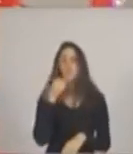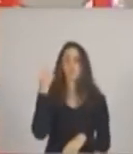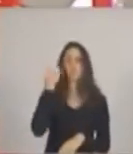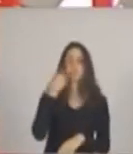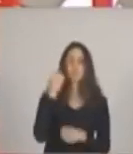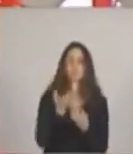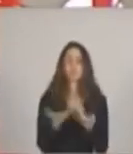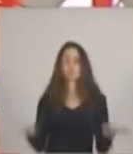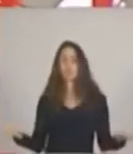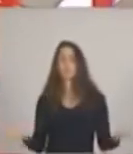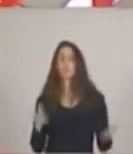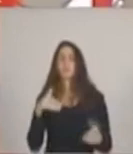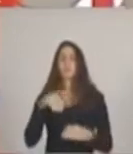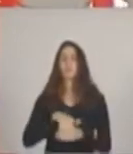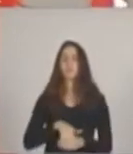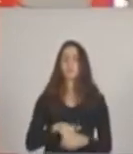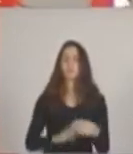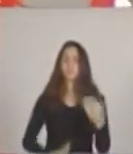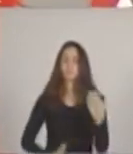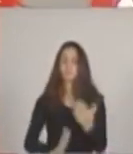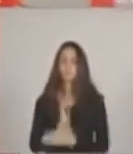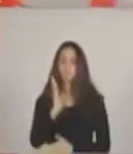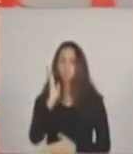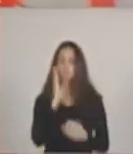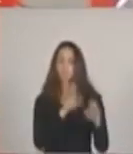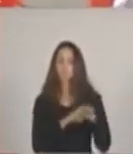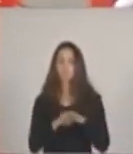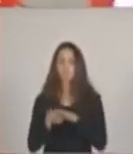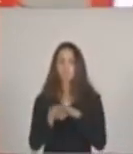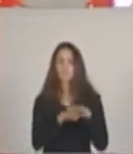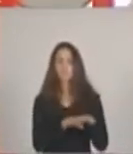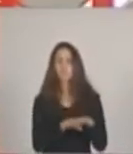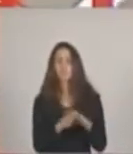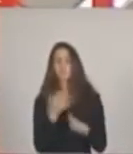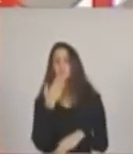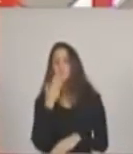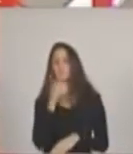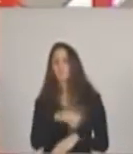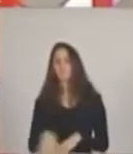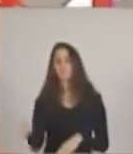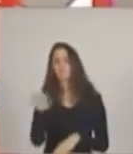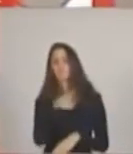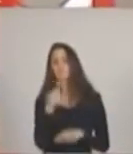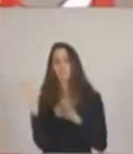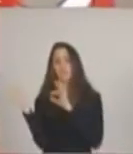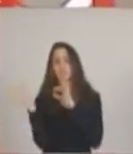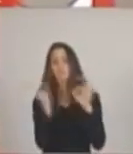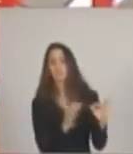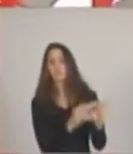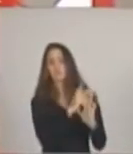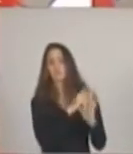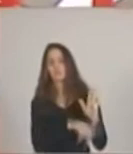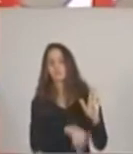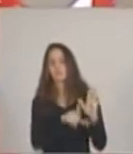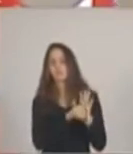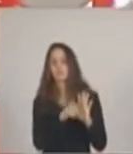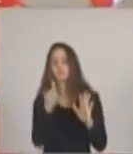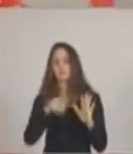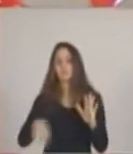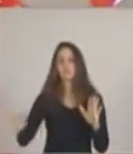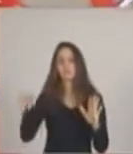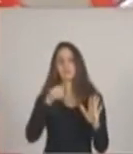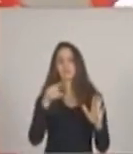deputados presentes na votação. Solicito especial atenção dos meus nobres